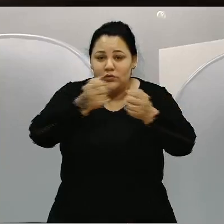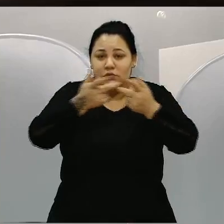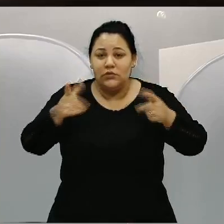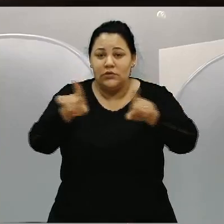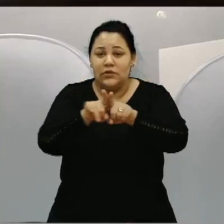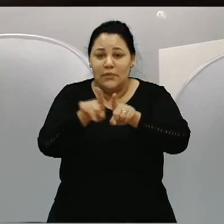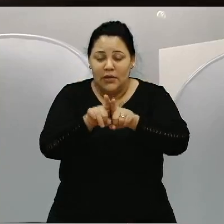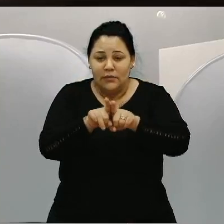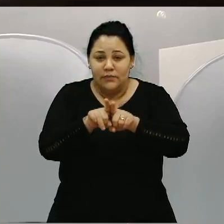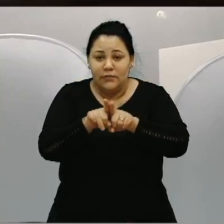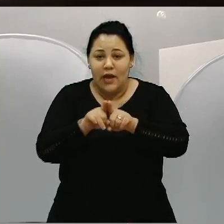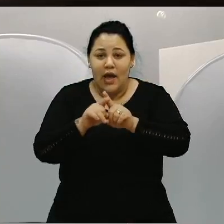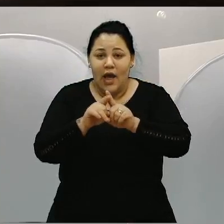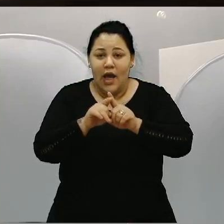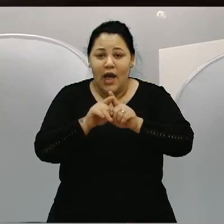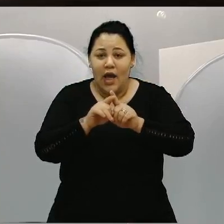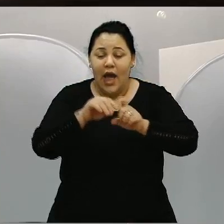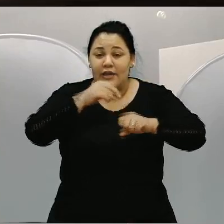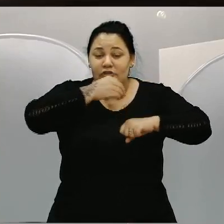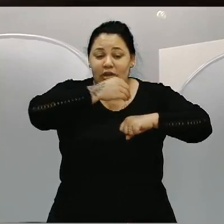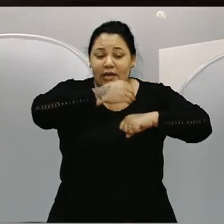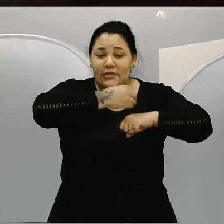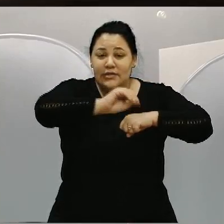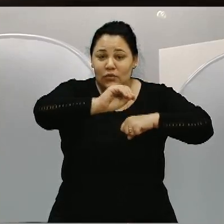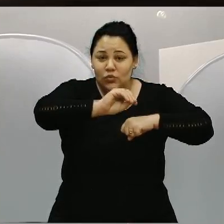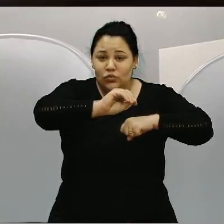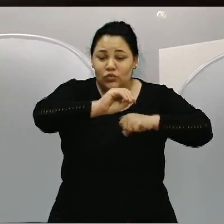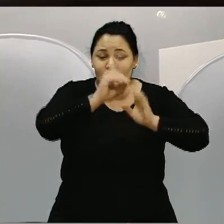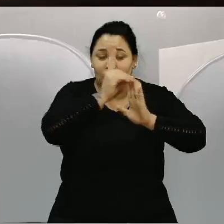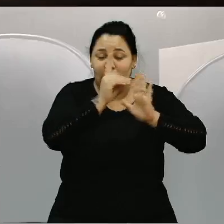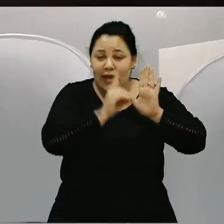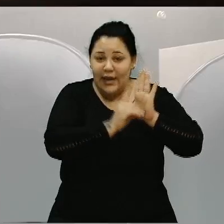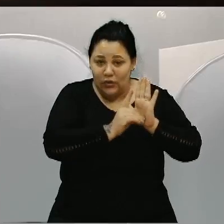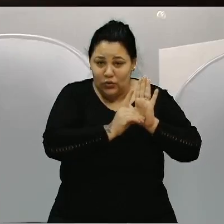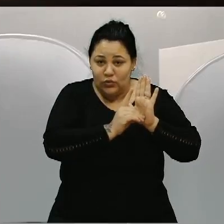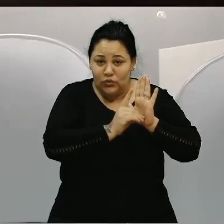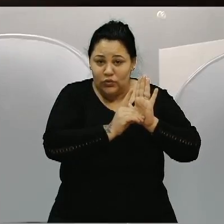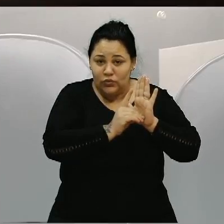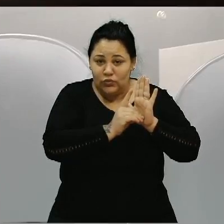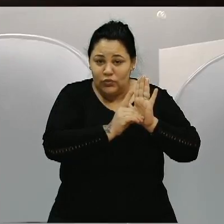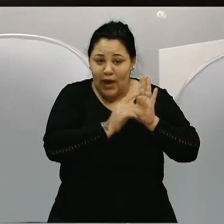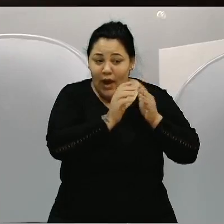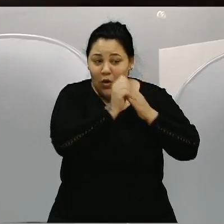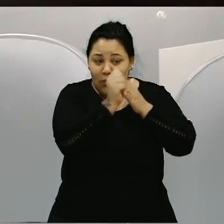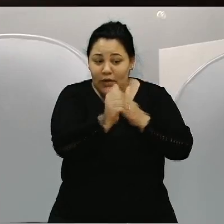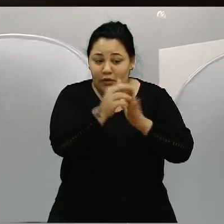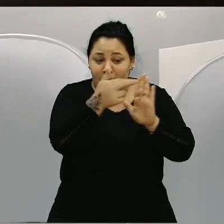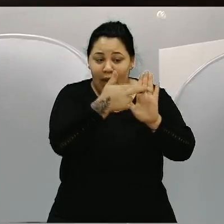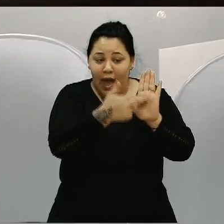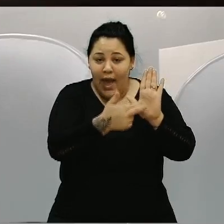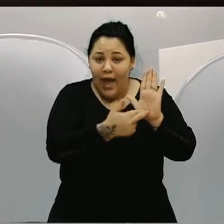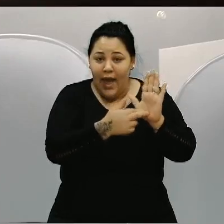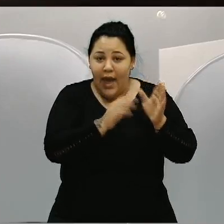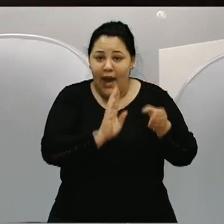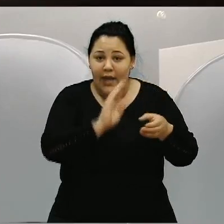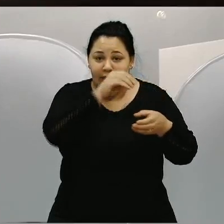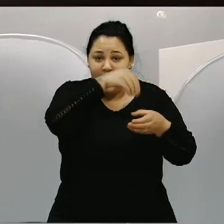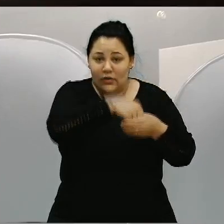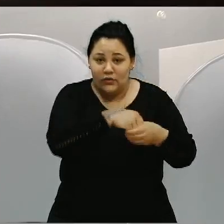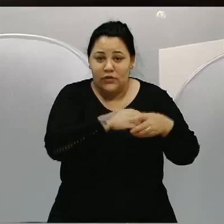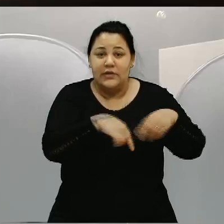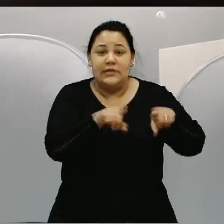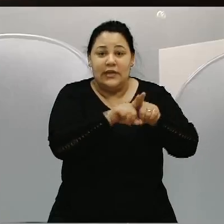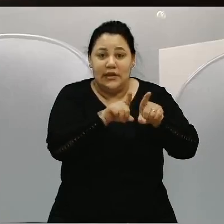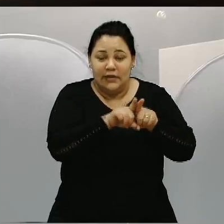A iniciativa de decreto legislativo, conforme regulamenta o regimento interno, no artigo